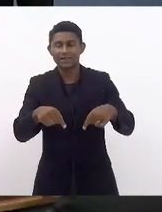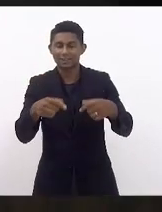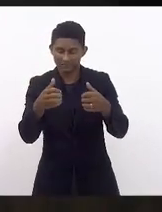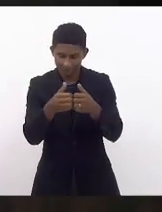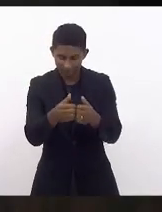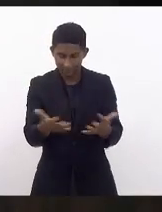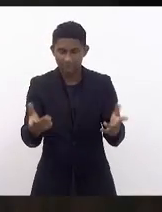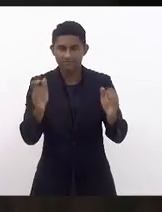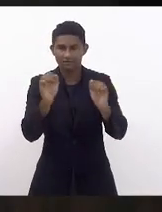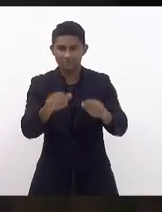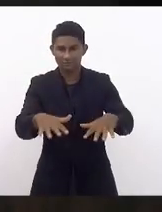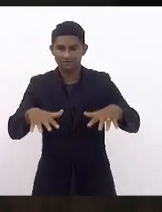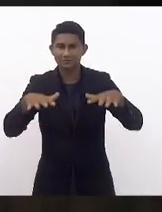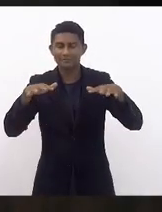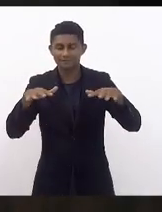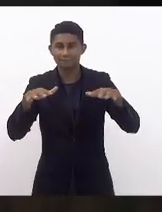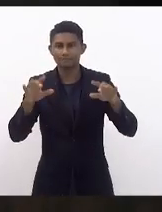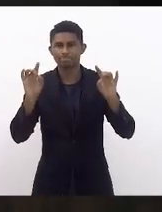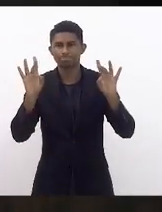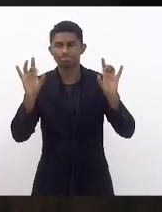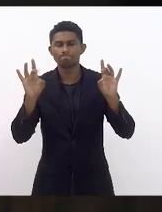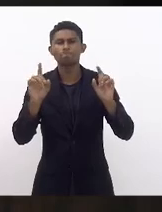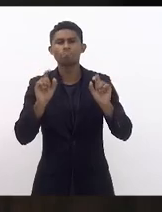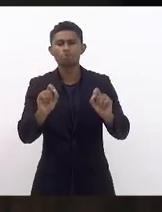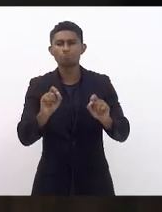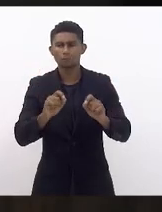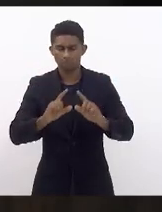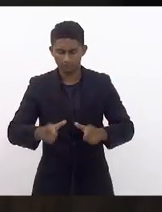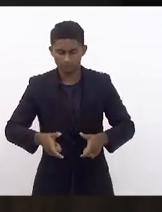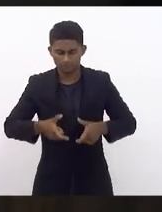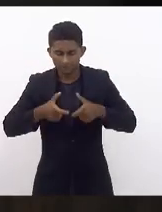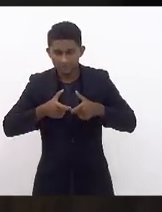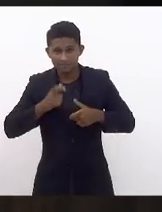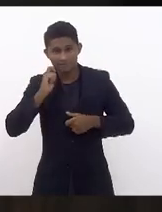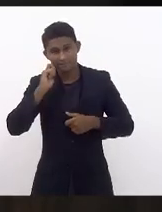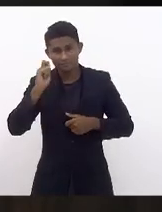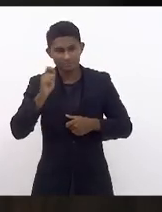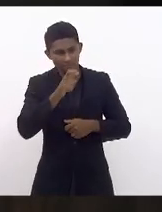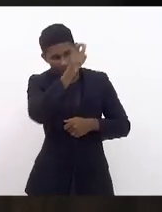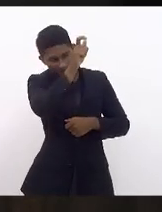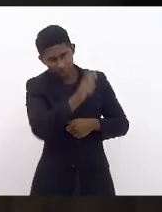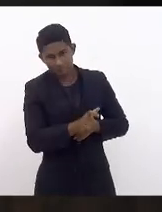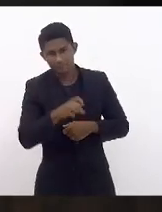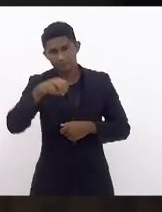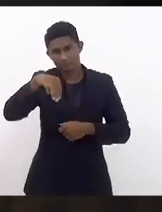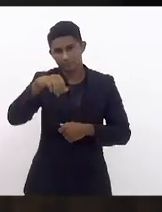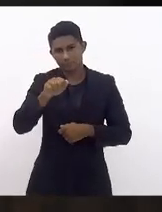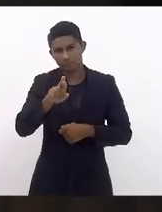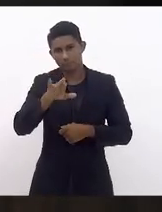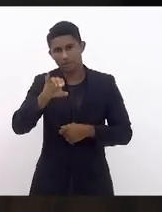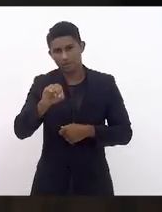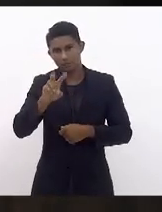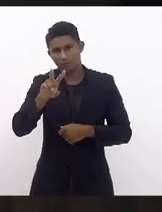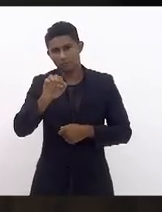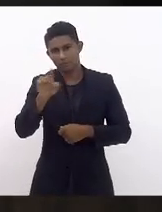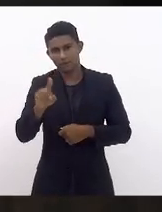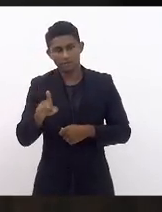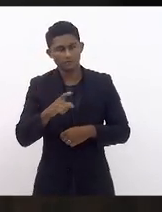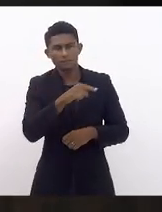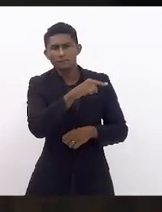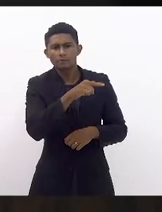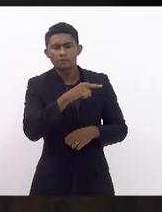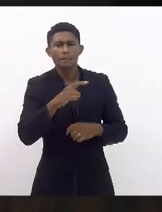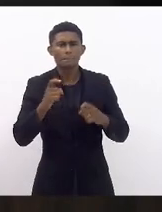aberta esta sessão solene de entrega da medalha Tiradentes ao senhor Mário Vaz, médico pediatra, que